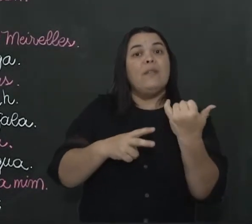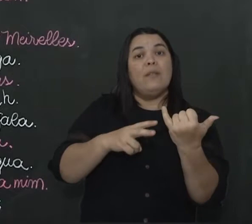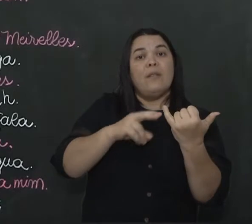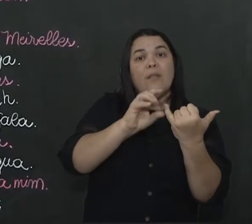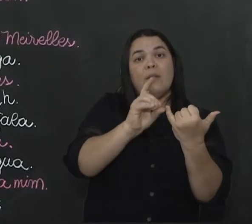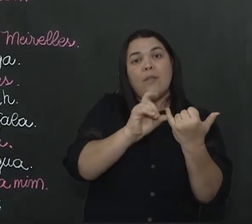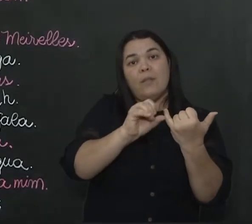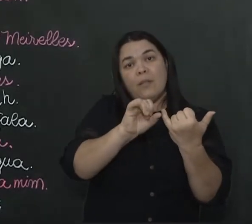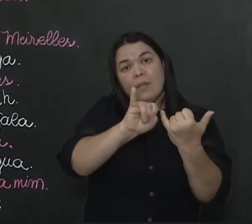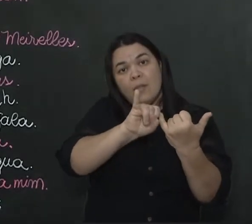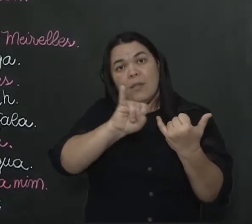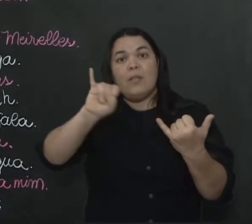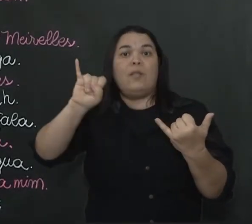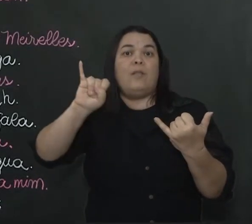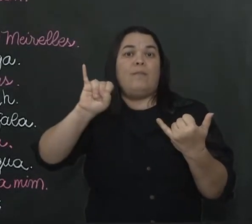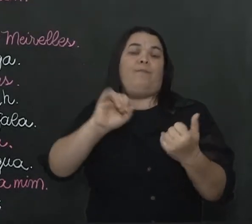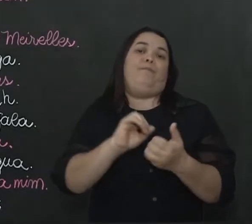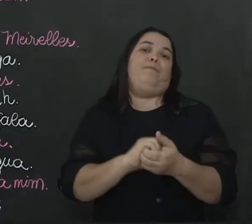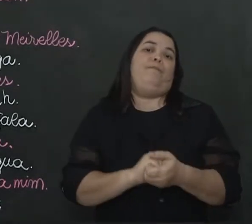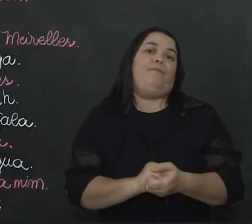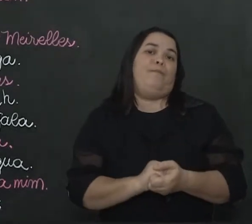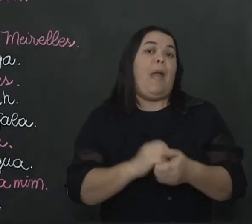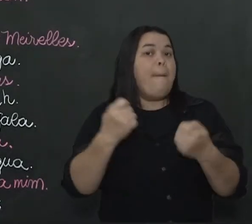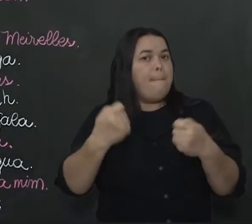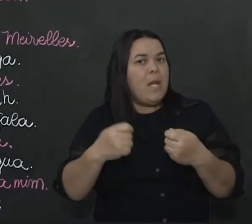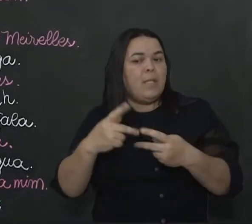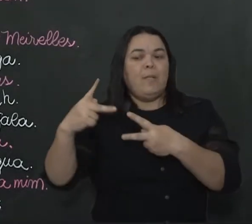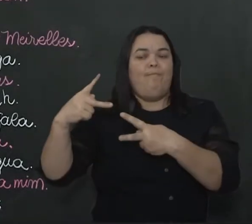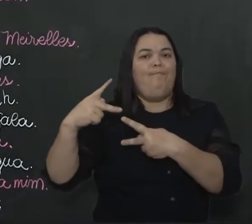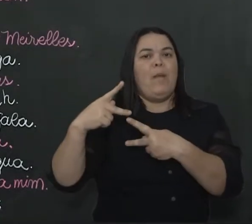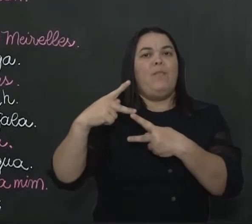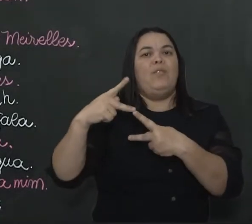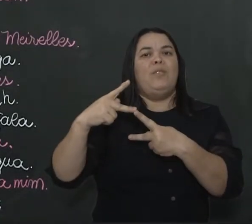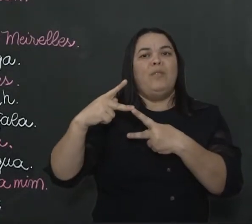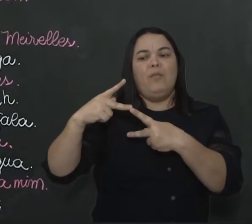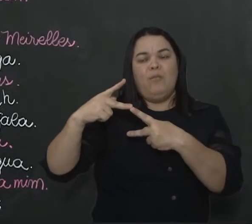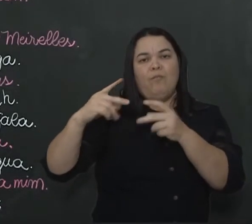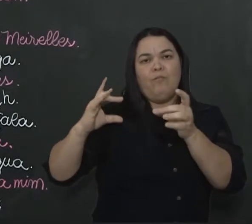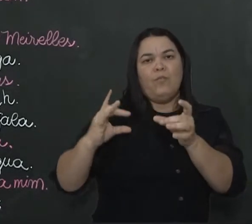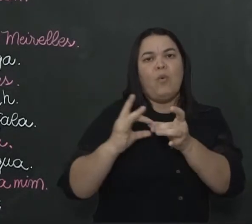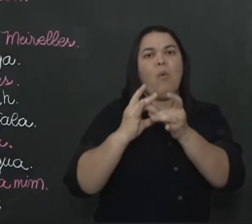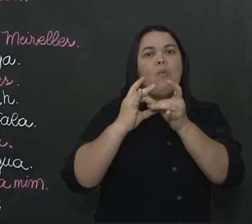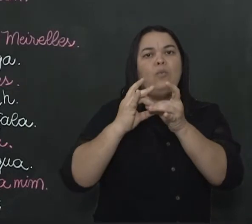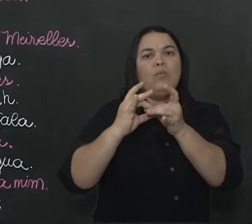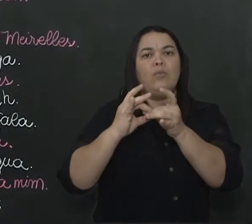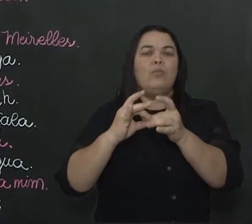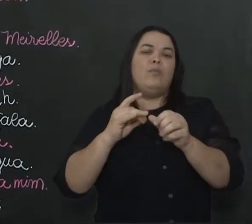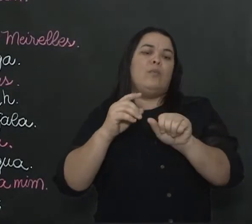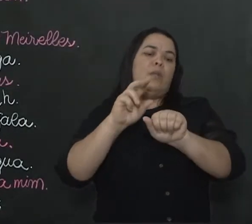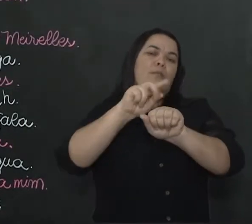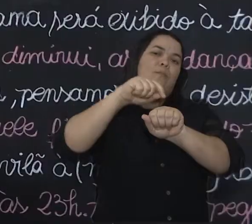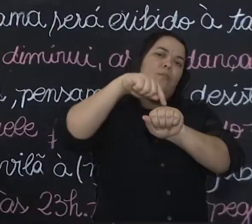preposição. Logo, esse encontro de preposição e artigo acontece e a gente chama então de crase, essa fusão